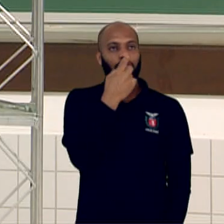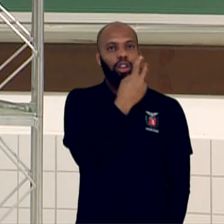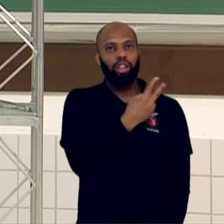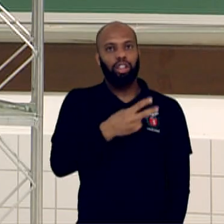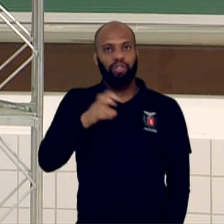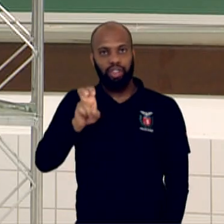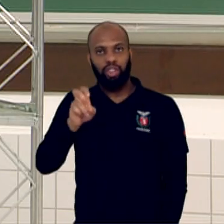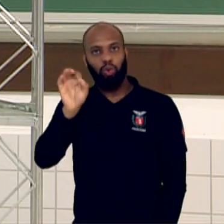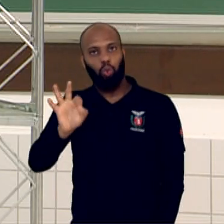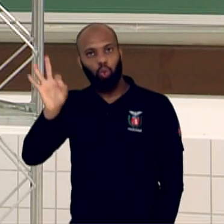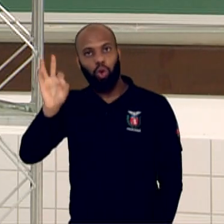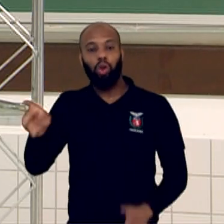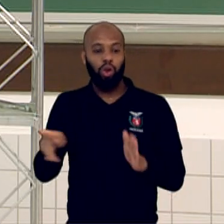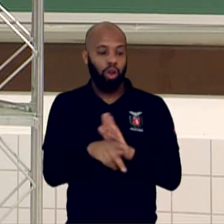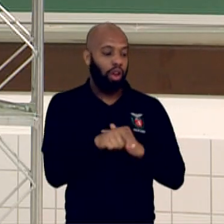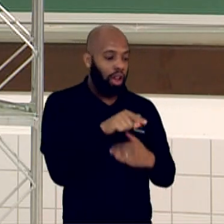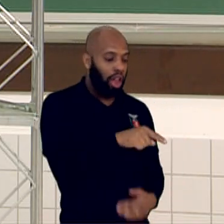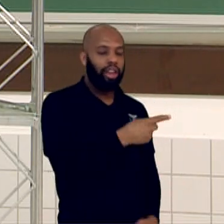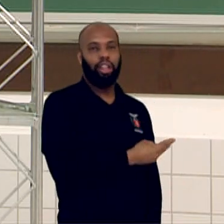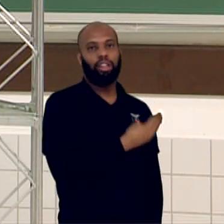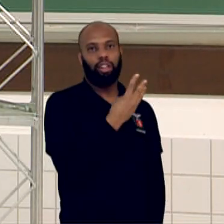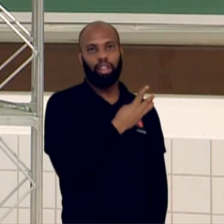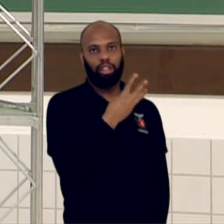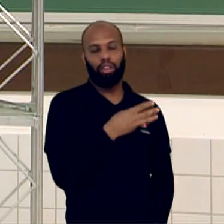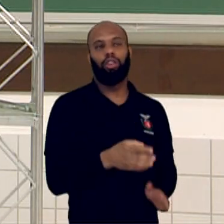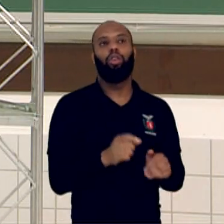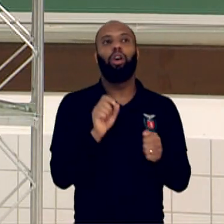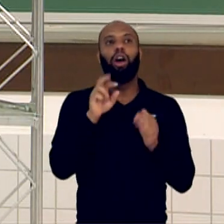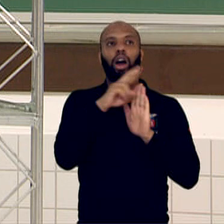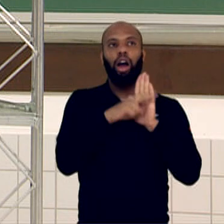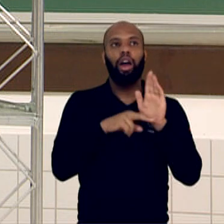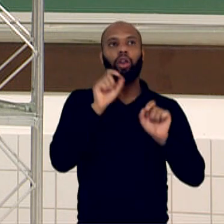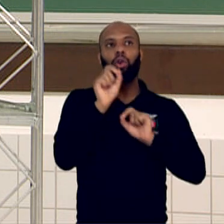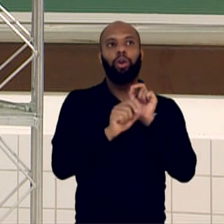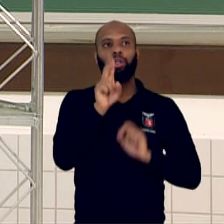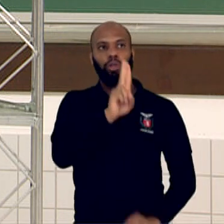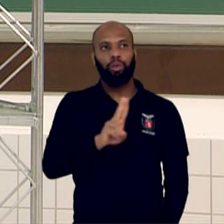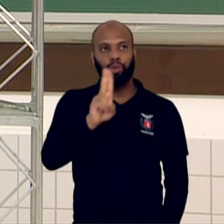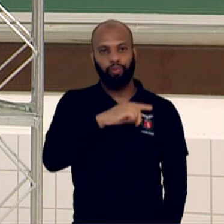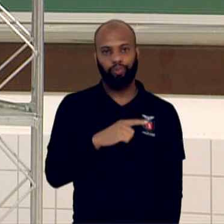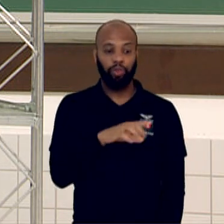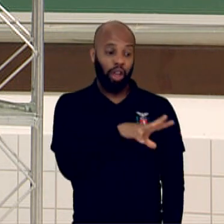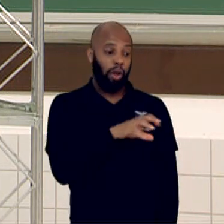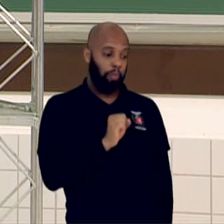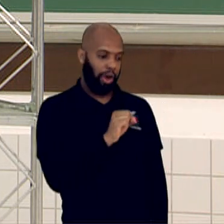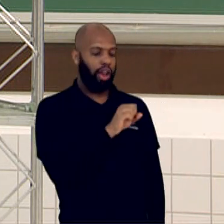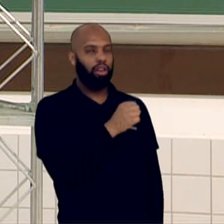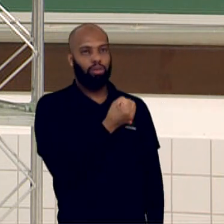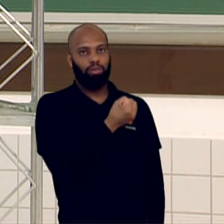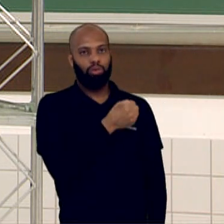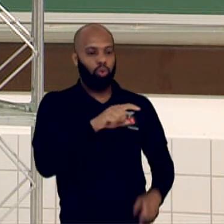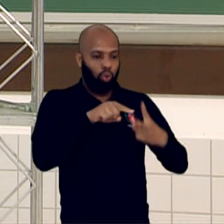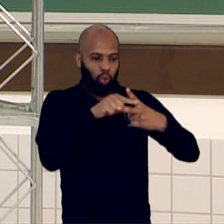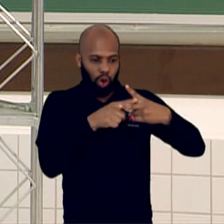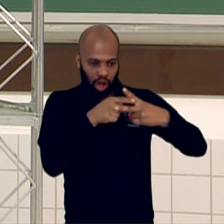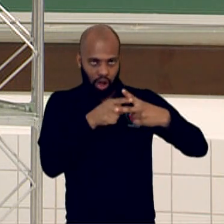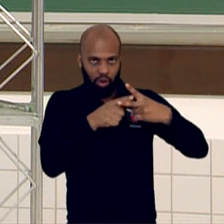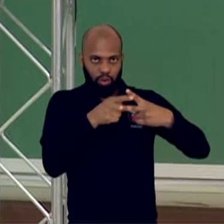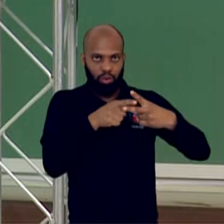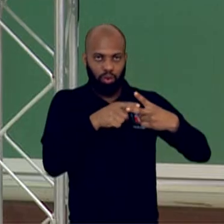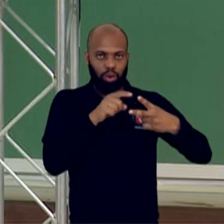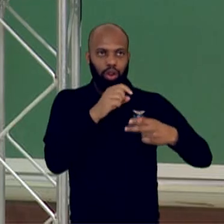né, esse arco pertence ao terceiro quadrante, a regra que nós usaremos é o quê? Né, tomar esse mesmo arco e